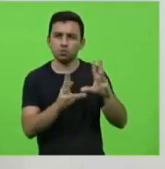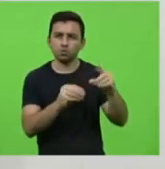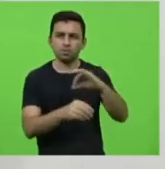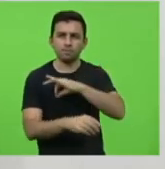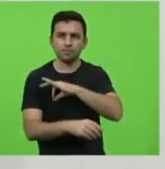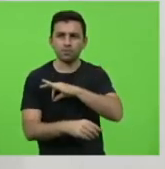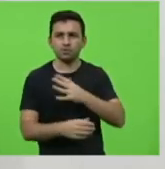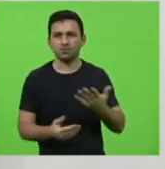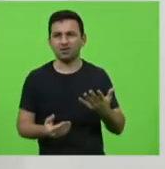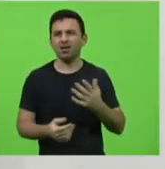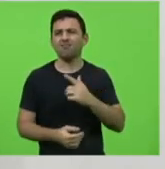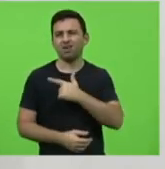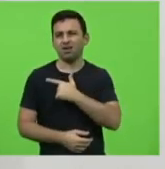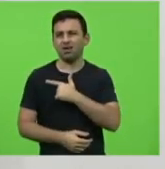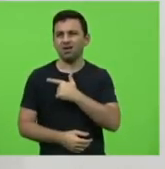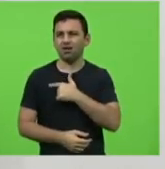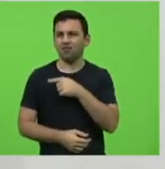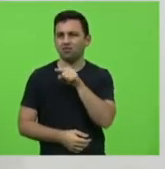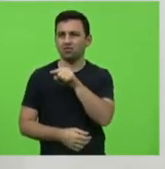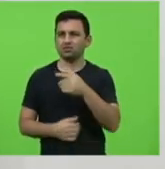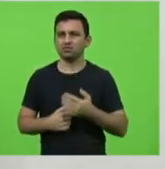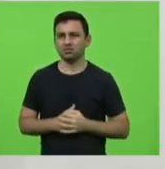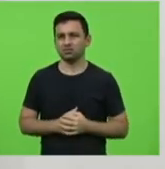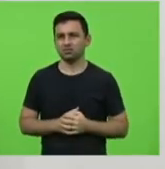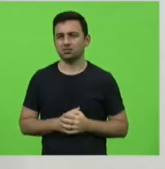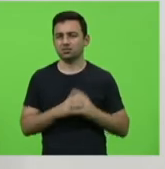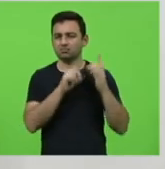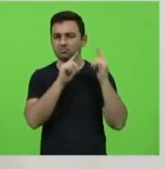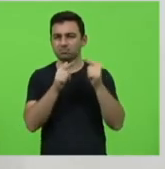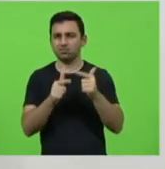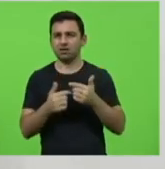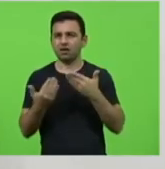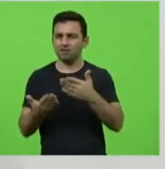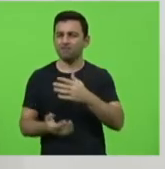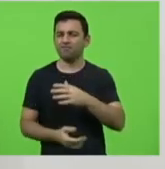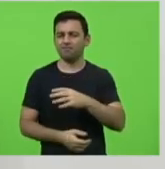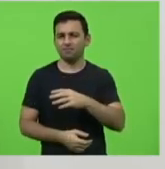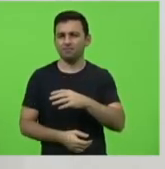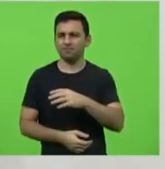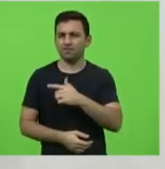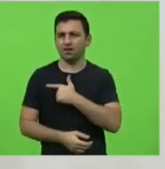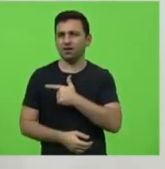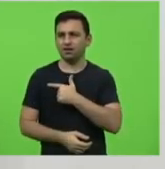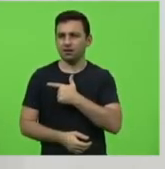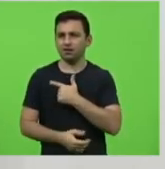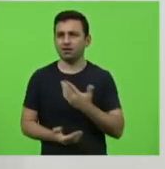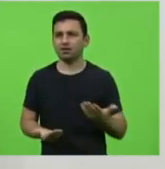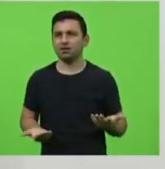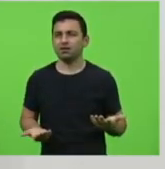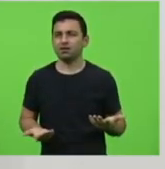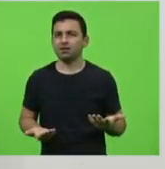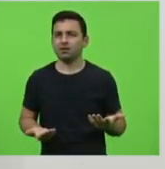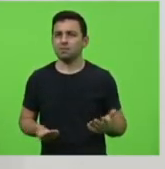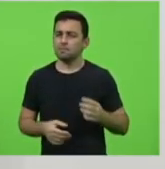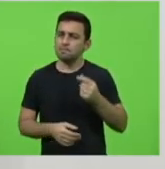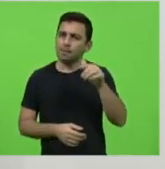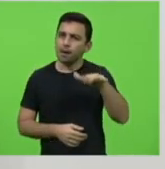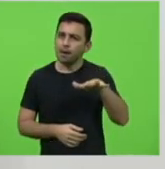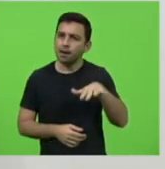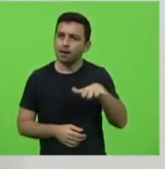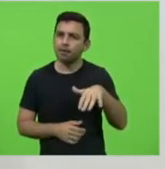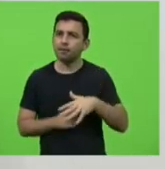É feio para o seu legado, é feio para o seu comando. Faça o que é mais barato, faça o que